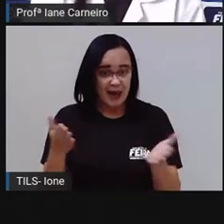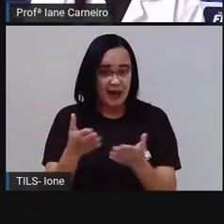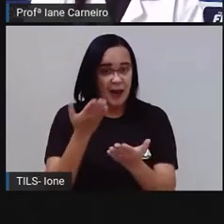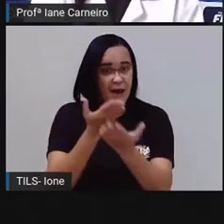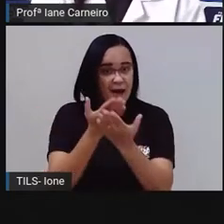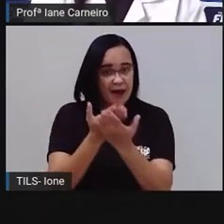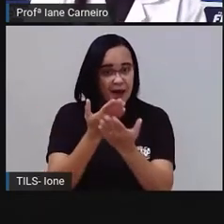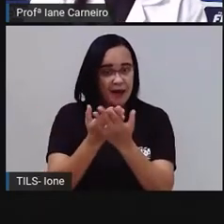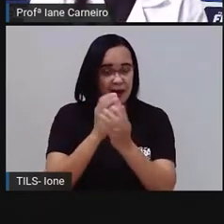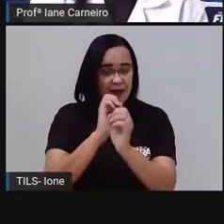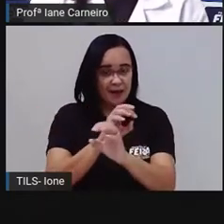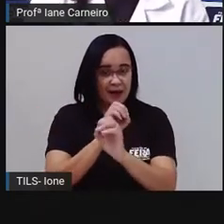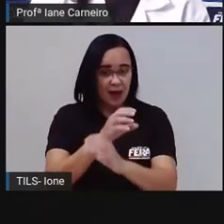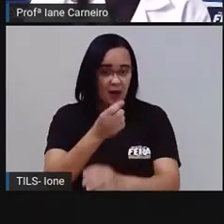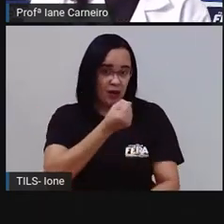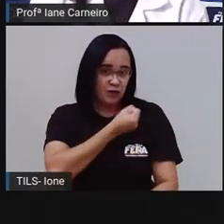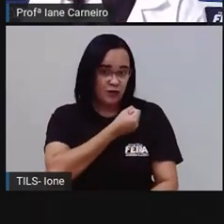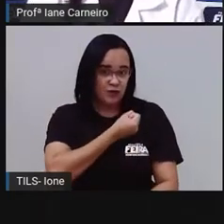Então, vamos lá?